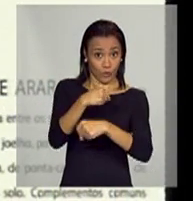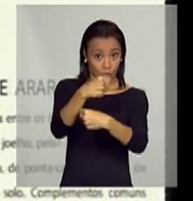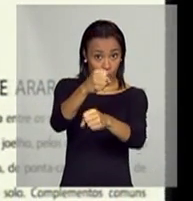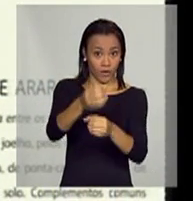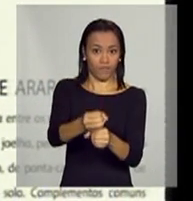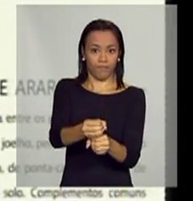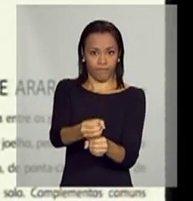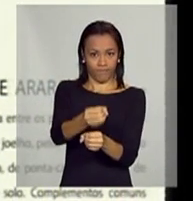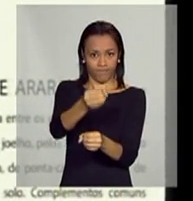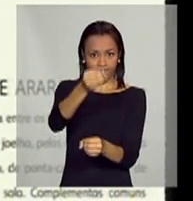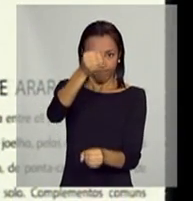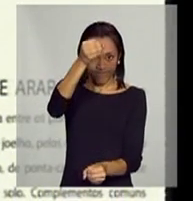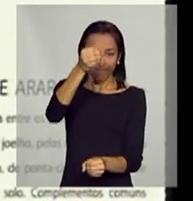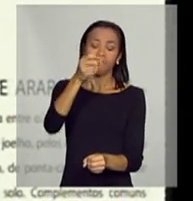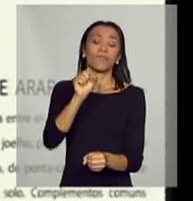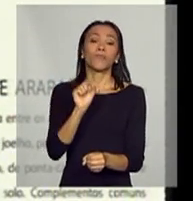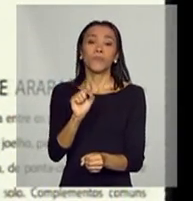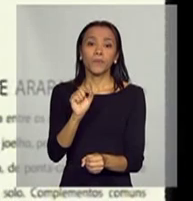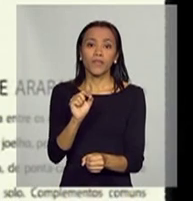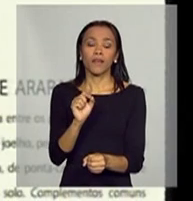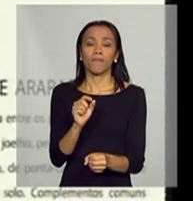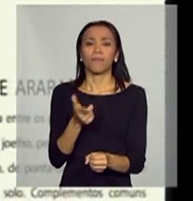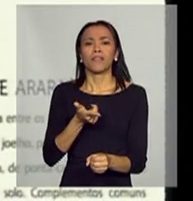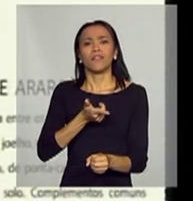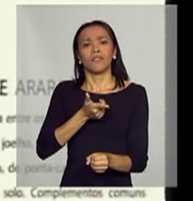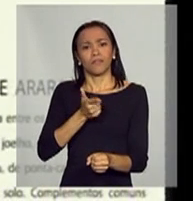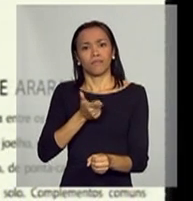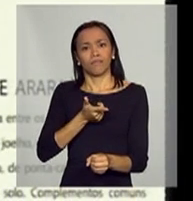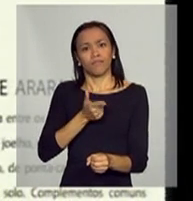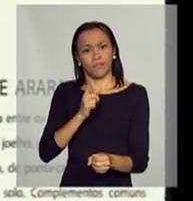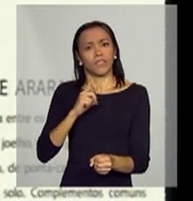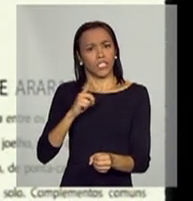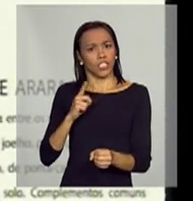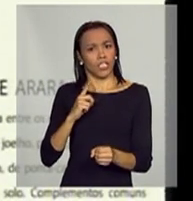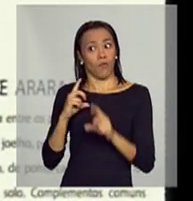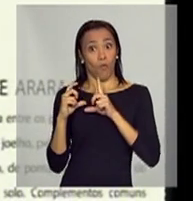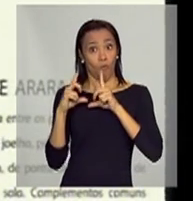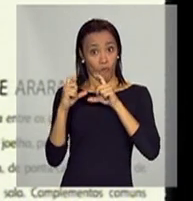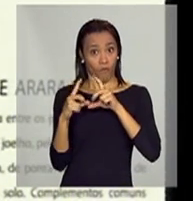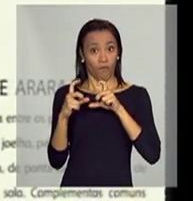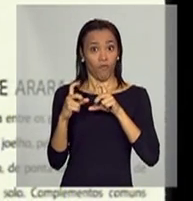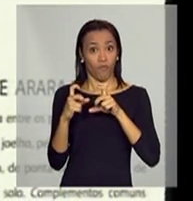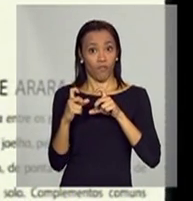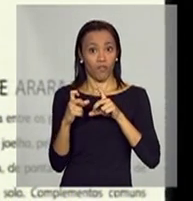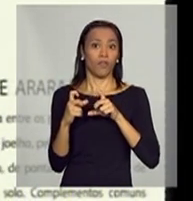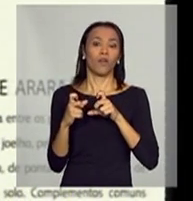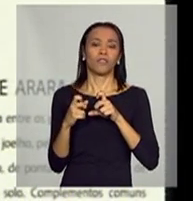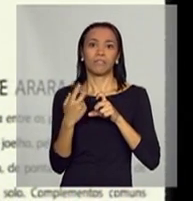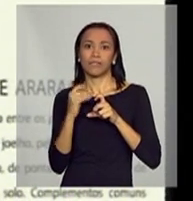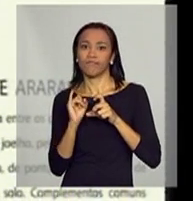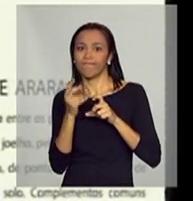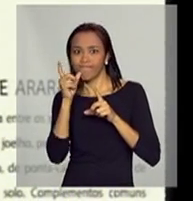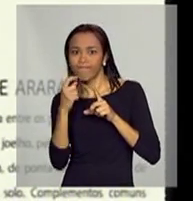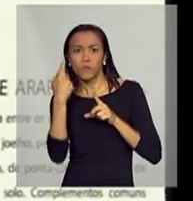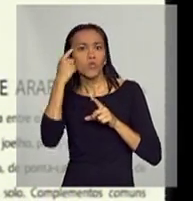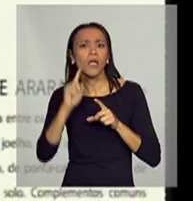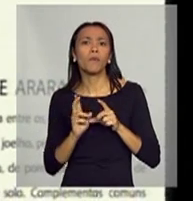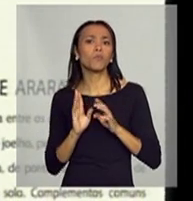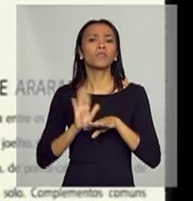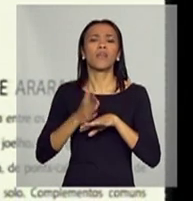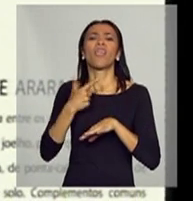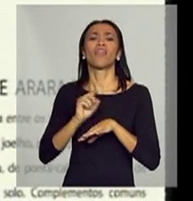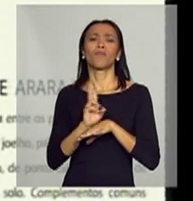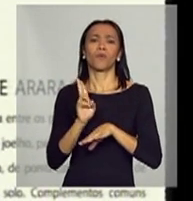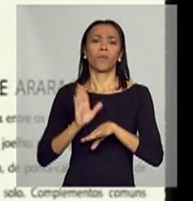simula o pau de arara. Felizmente, tinha um fotógrafo de O Cruzeiro que fotografa. Não sabemos o nome